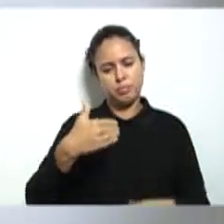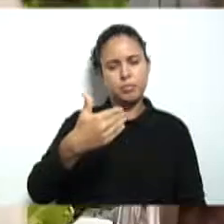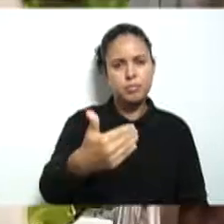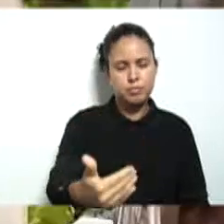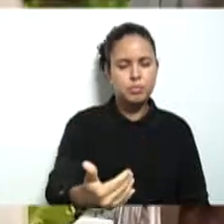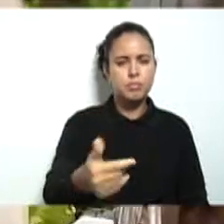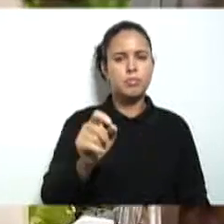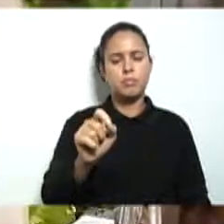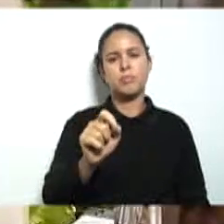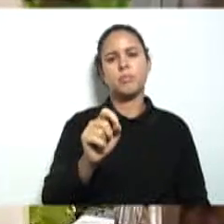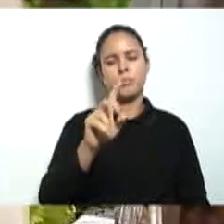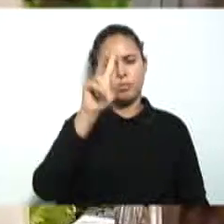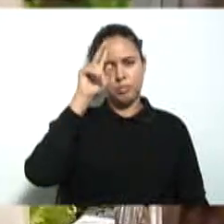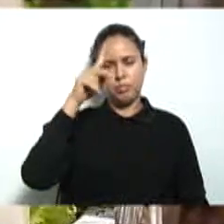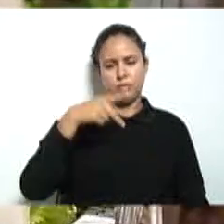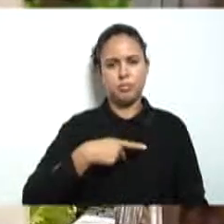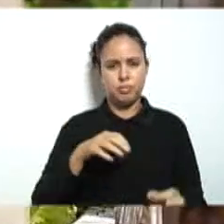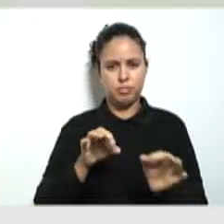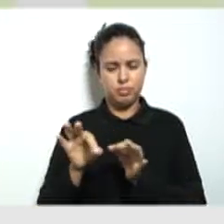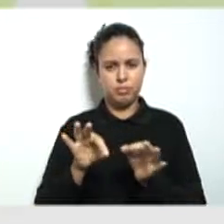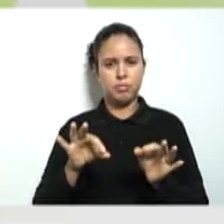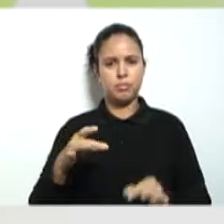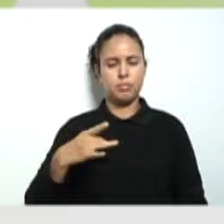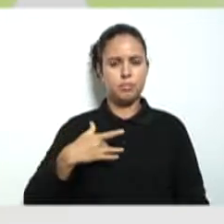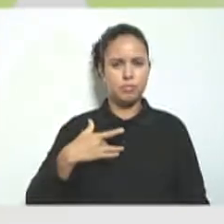de forma organizada e solidária.